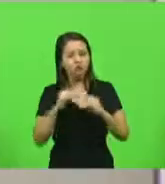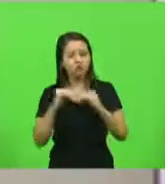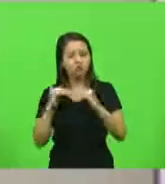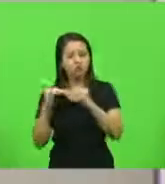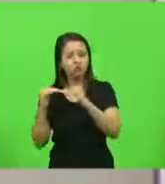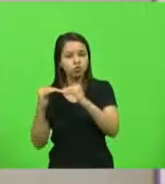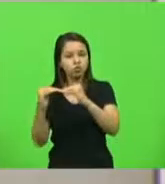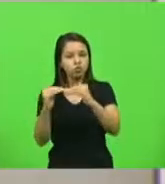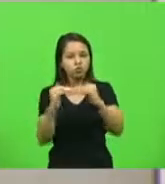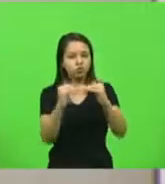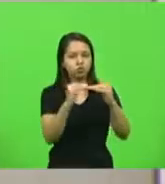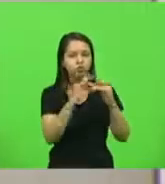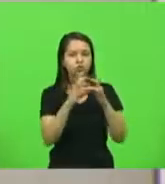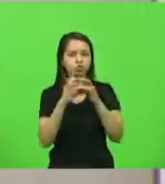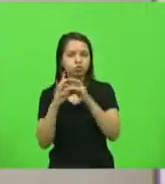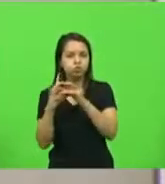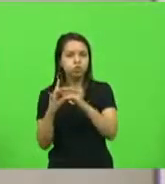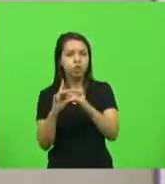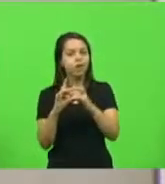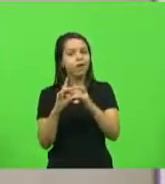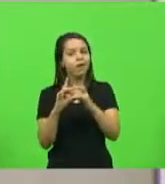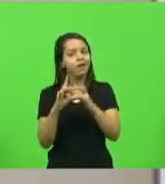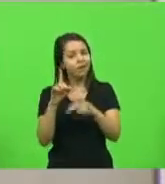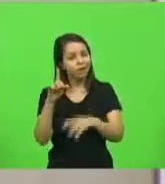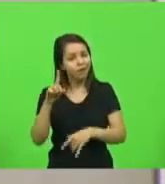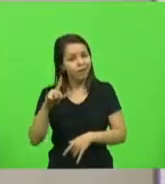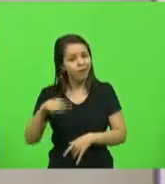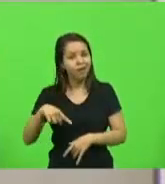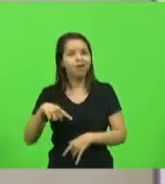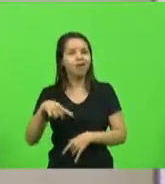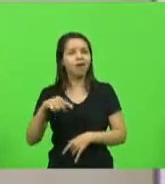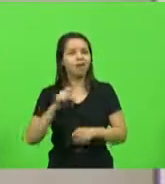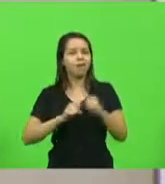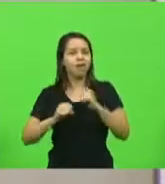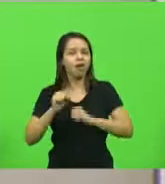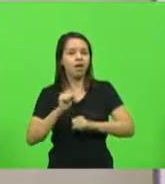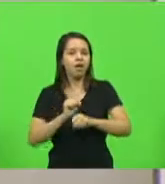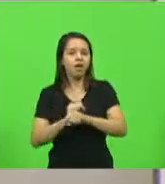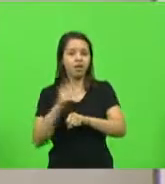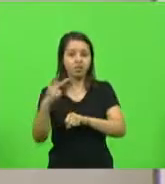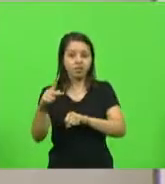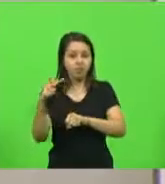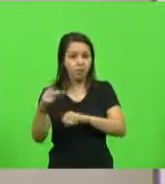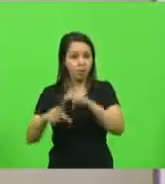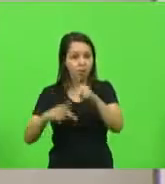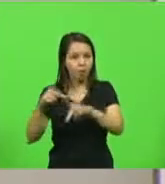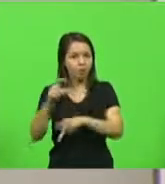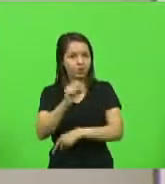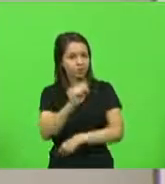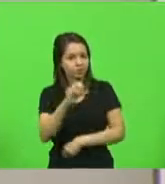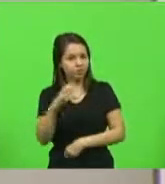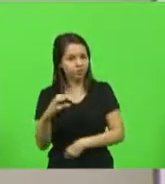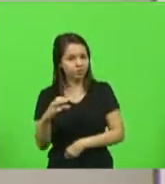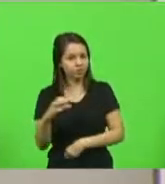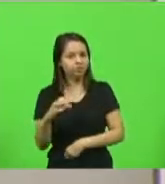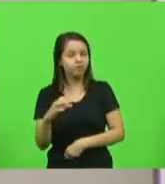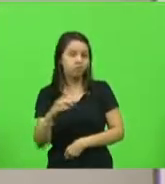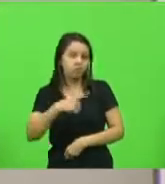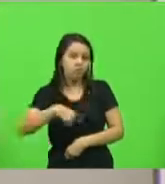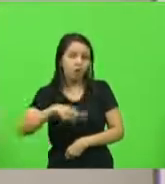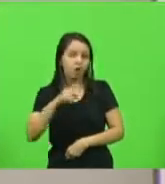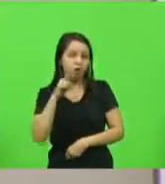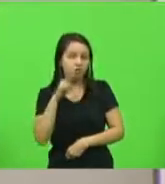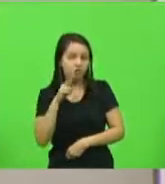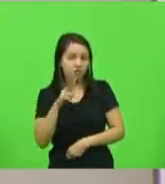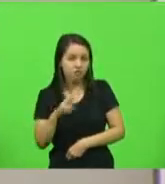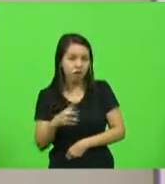aquilo que é a esperança do cidadão de Santa Catarina. Então, ao tempo que a gente vê este pleito contemplado, a gente também percebe que há